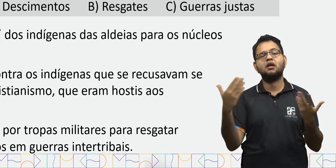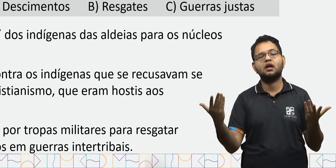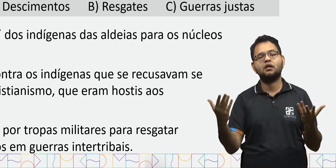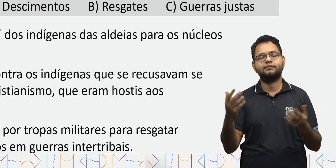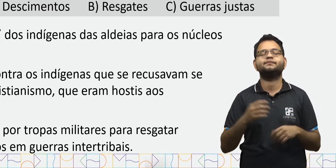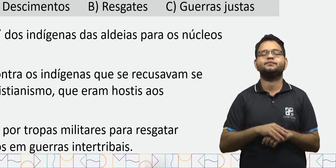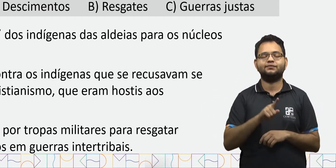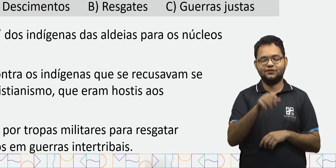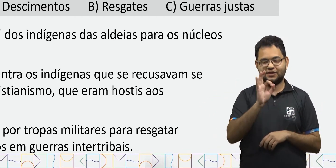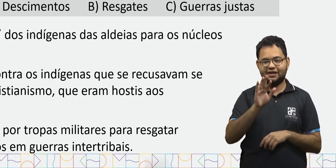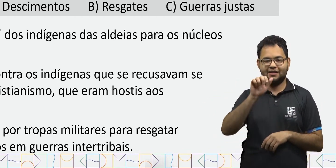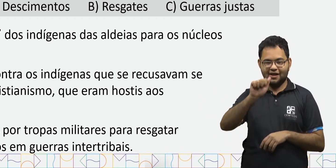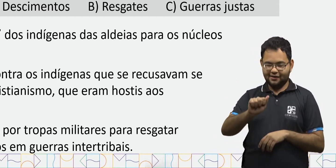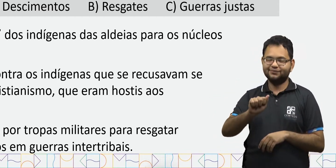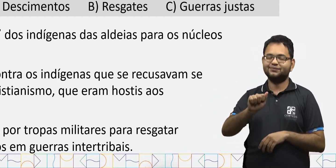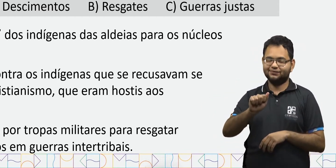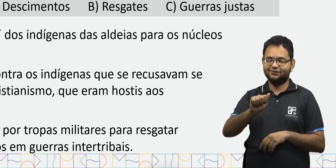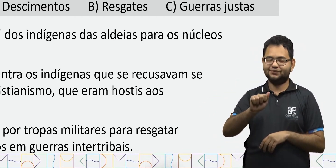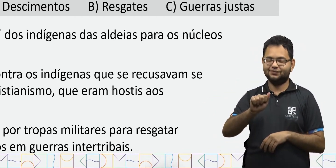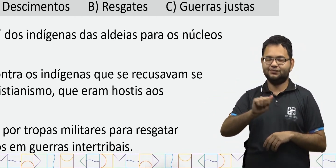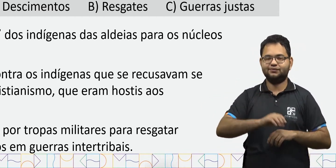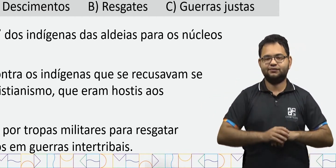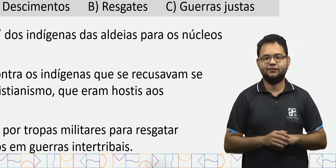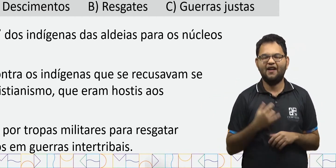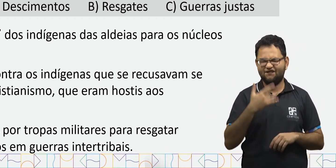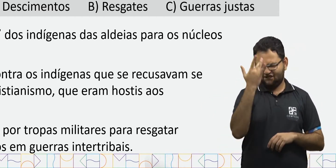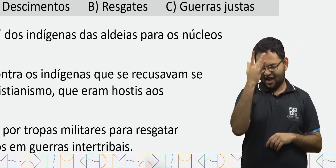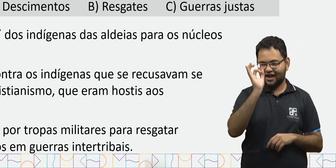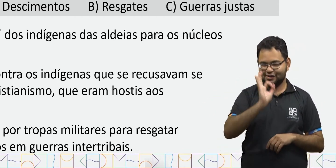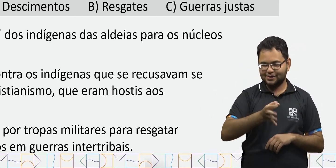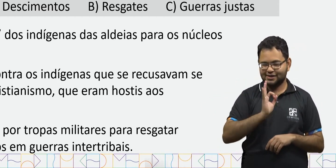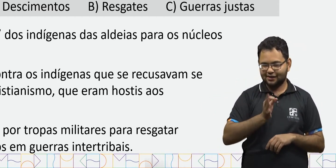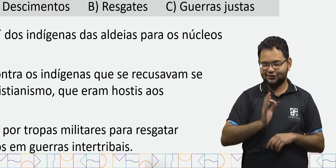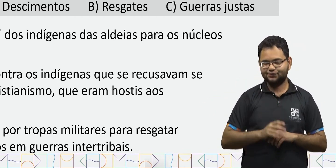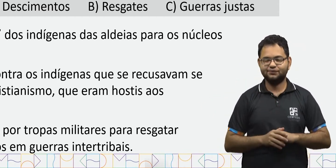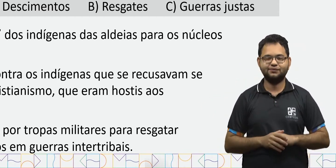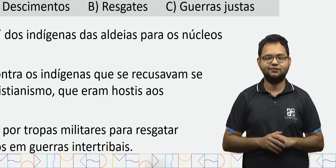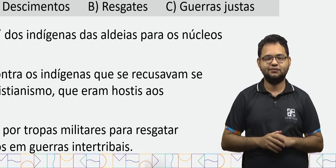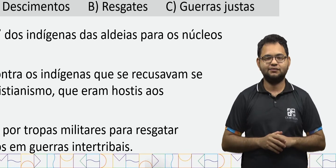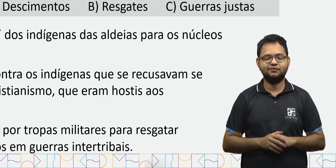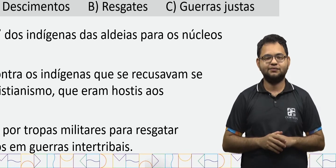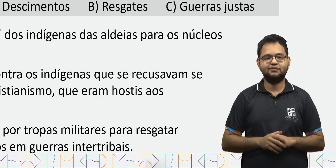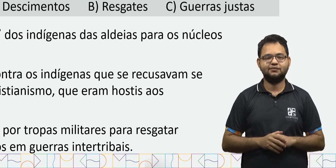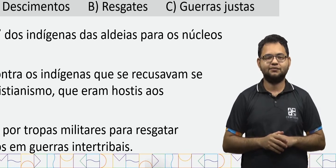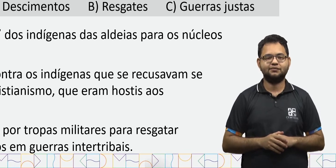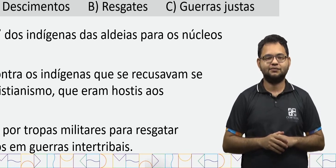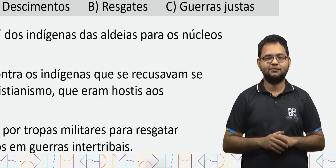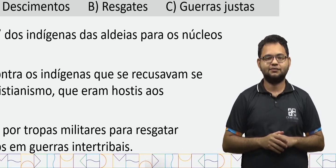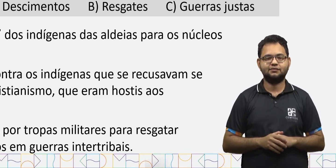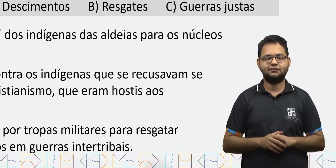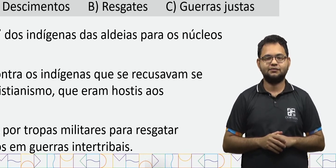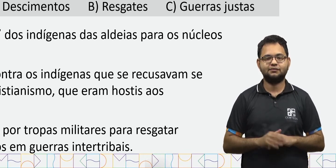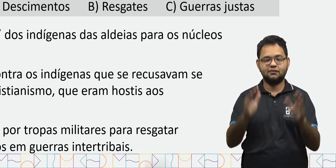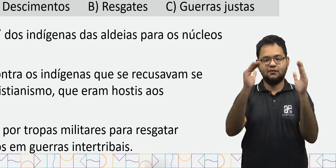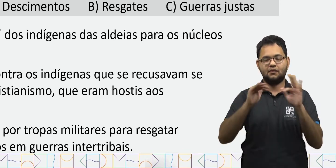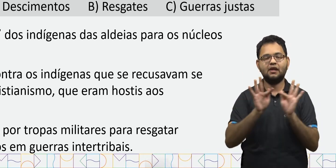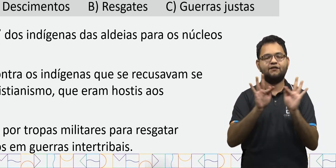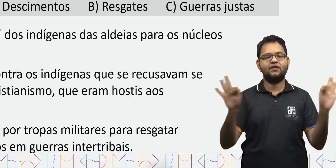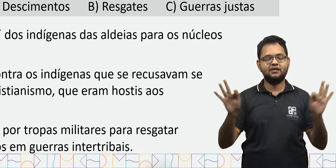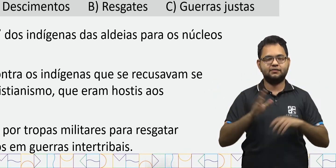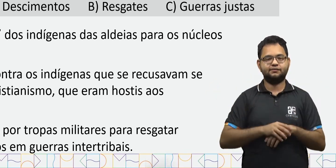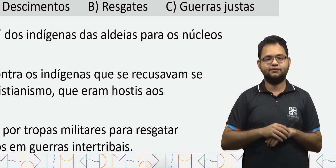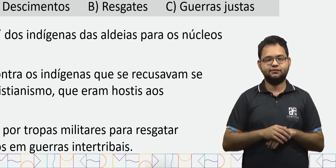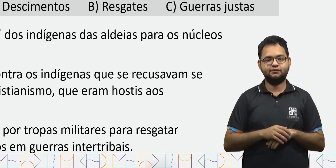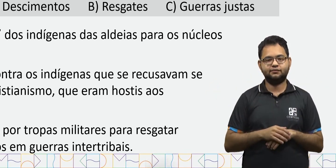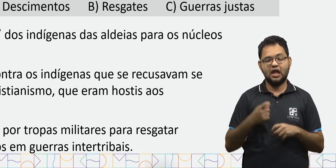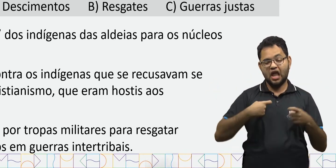resgates ou às guerras justas? É a letra A. A dica foi fácil, né? Descidas dos índios, né? Eram os descimentos.